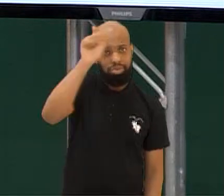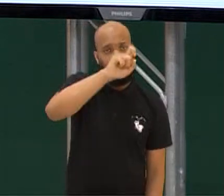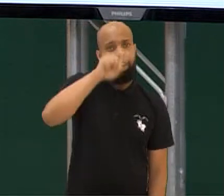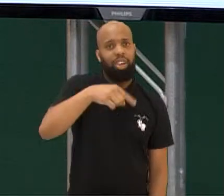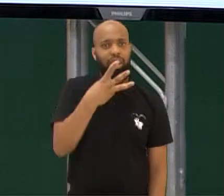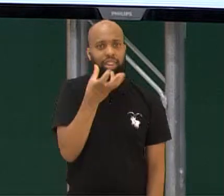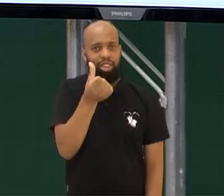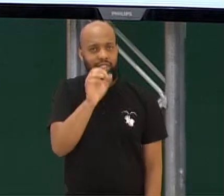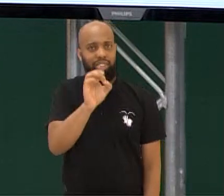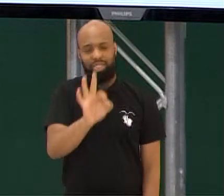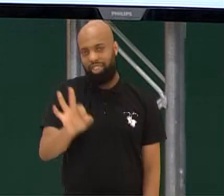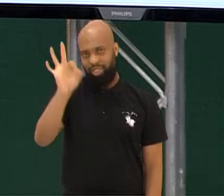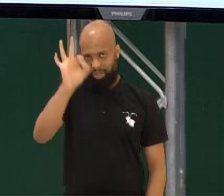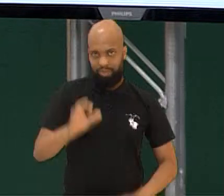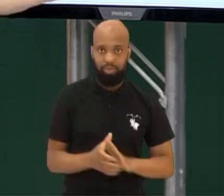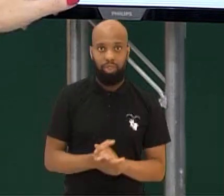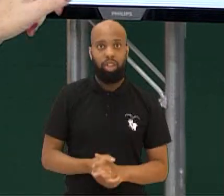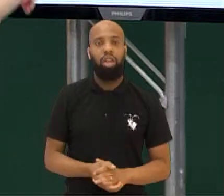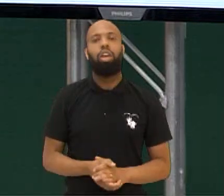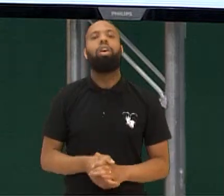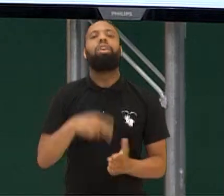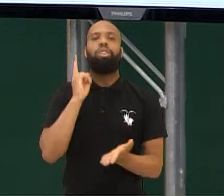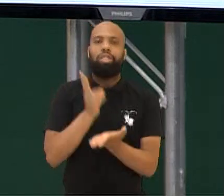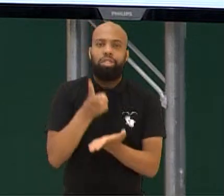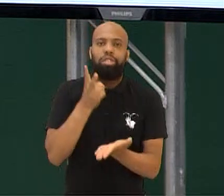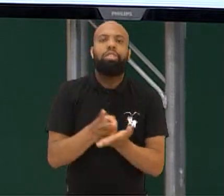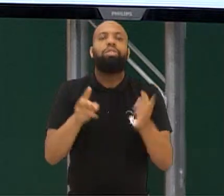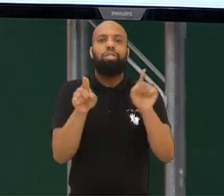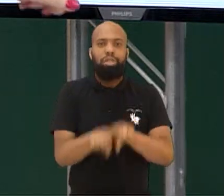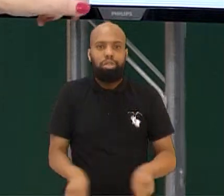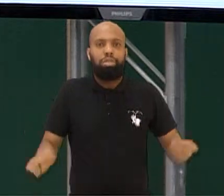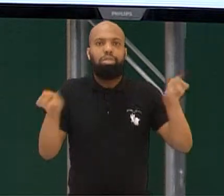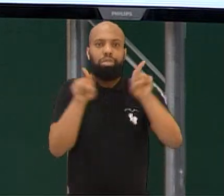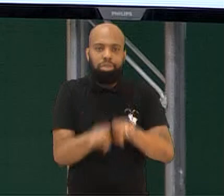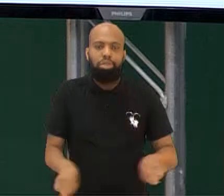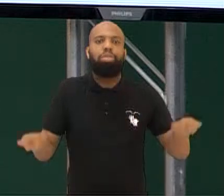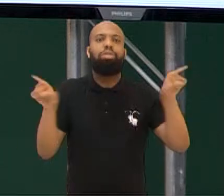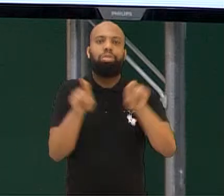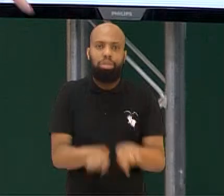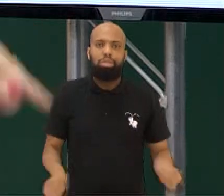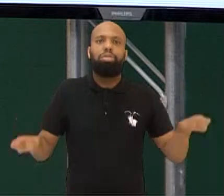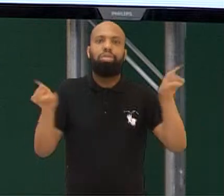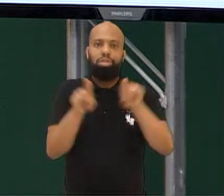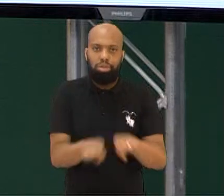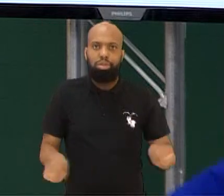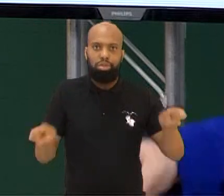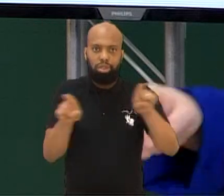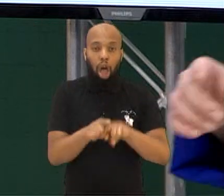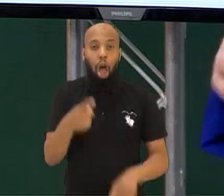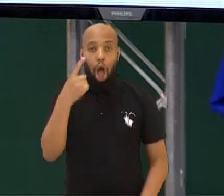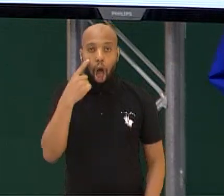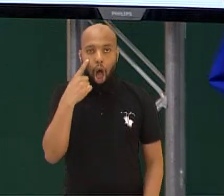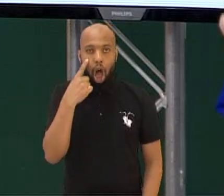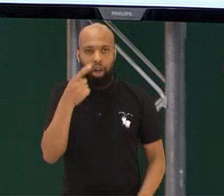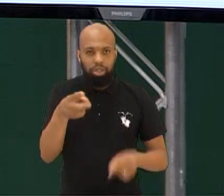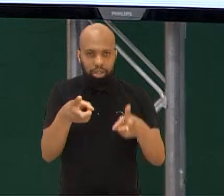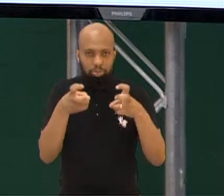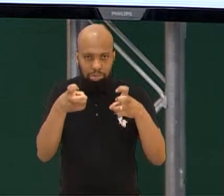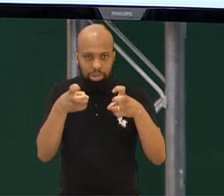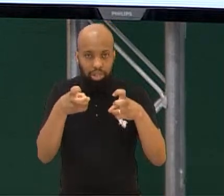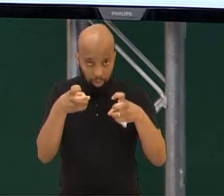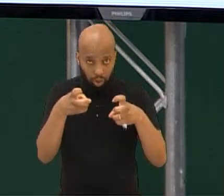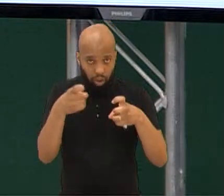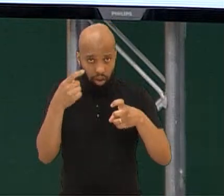graus e ele retorna a repetir. Então, são movimentos cíclicos e repetitivos, tá? E o